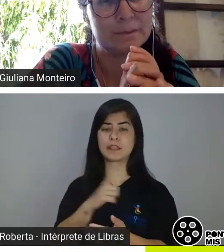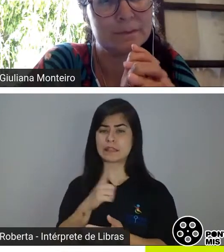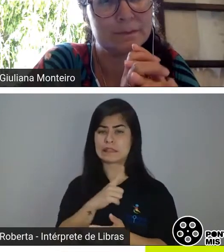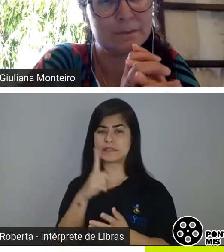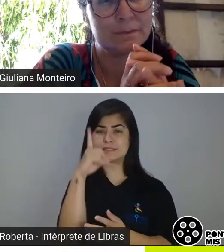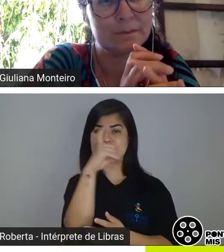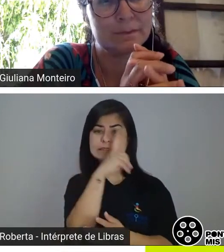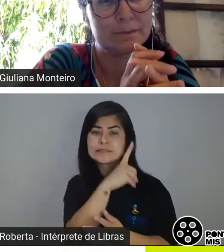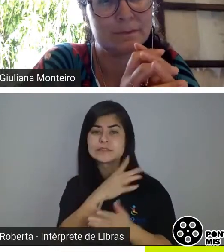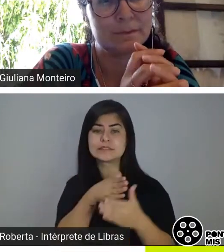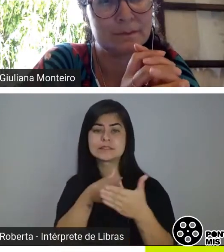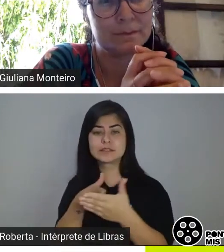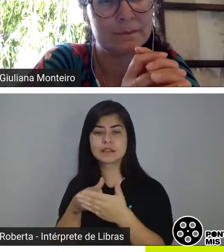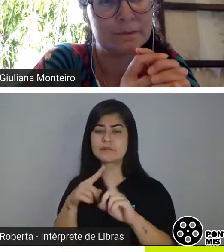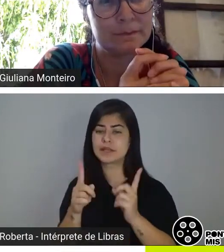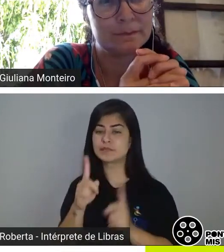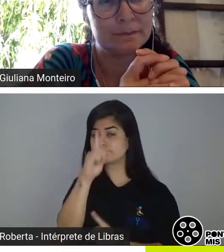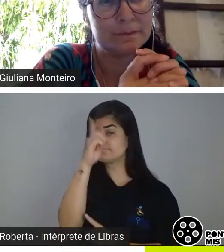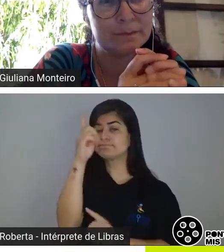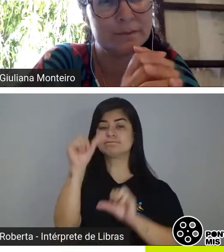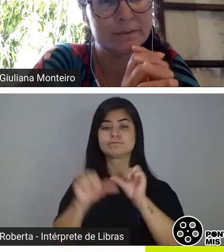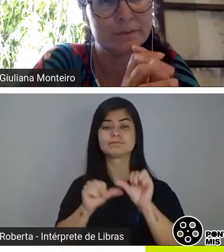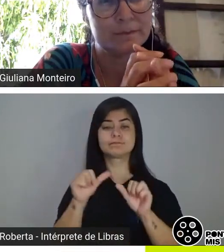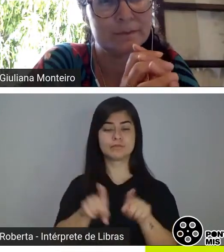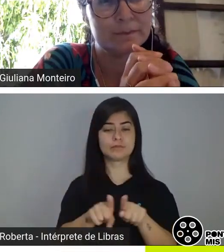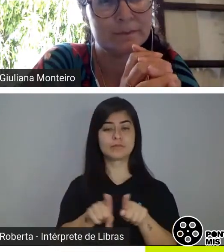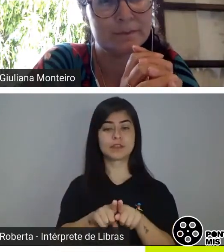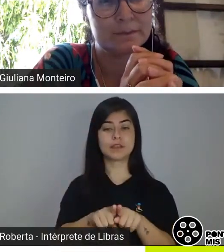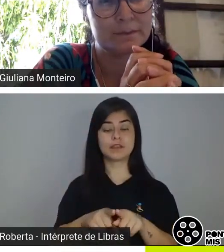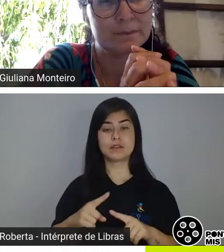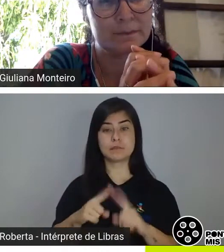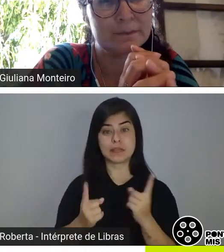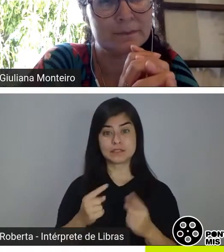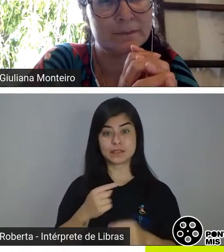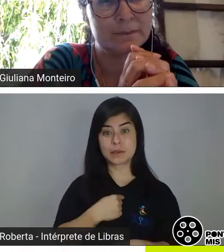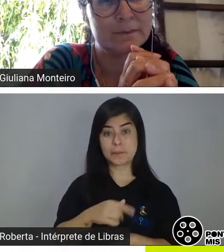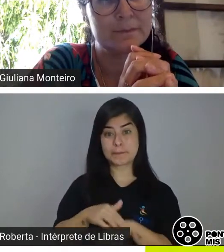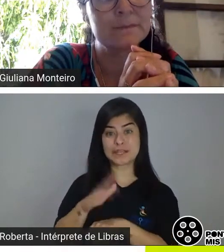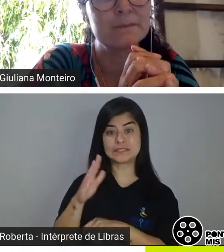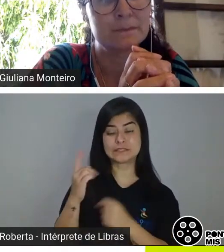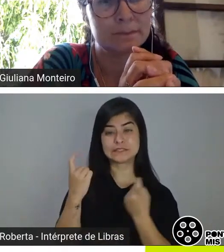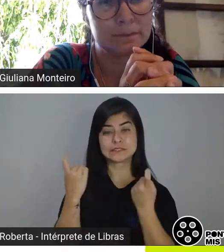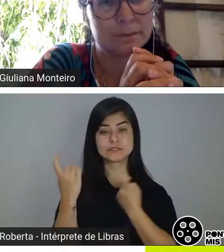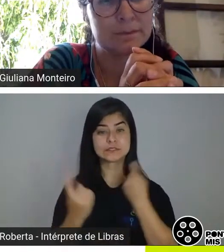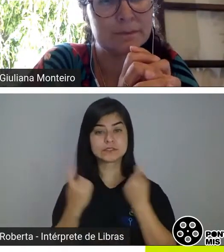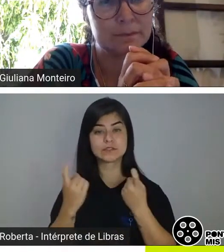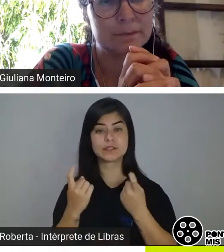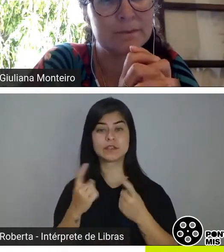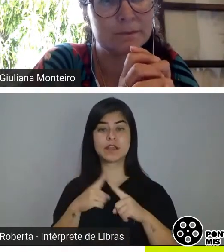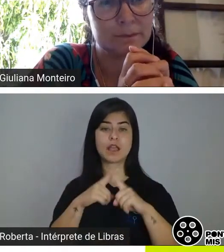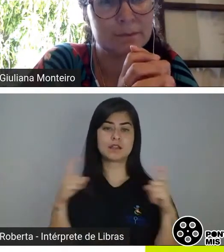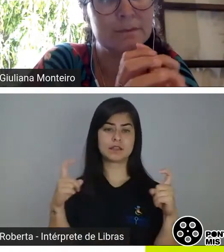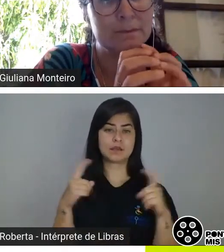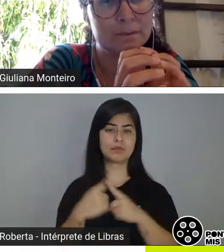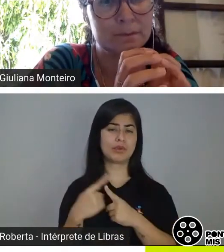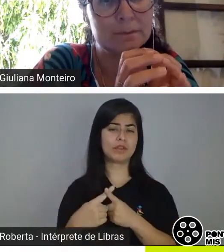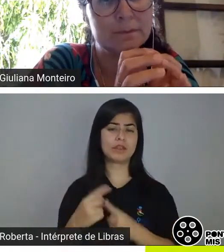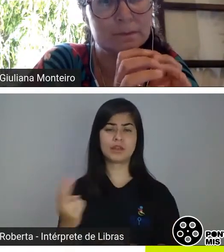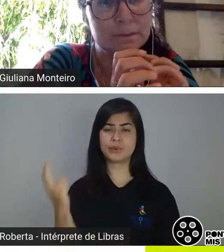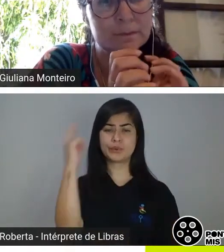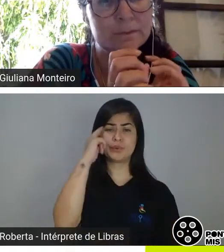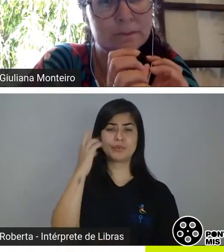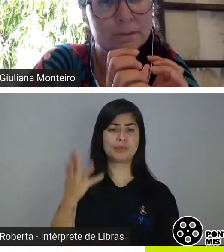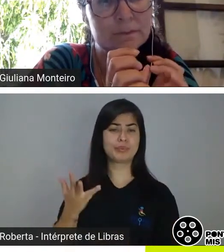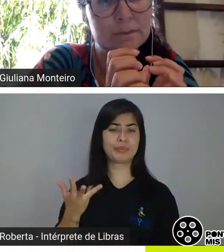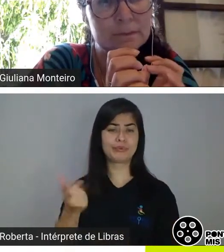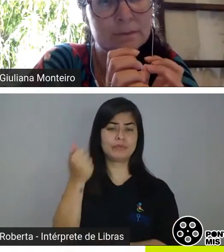serão reinventadas. Eu temo mais, na verdade, pela questão da ciência, porque a cultura ela é mais rápida, ela se recupera mesmo